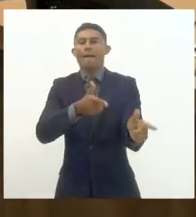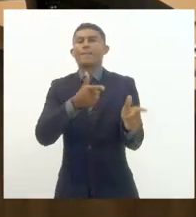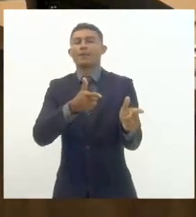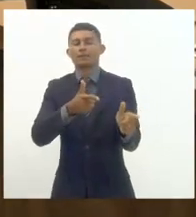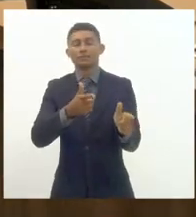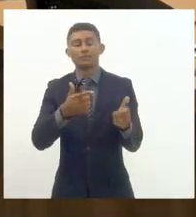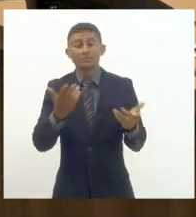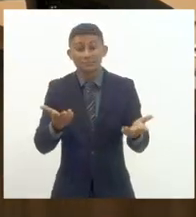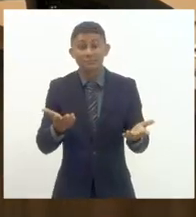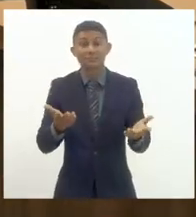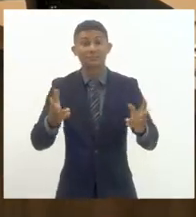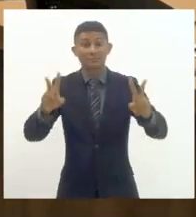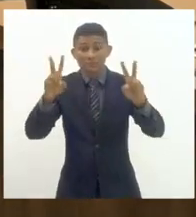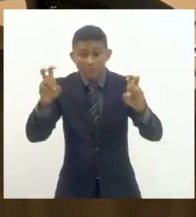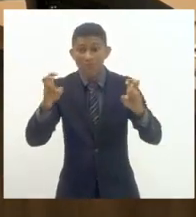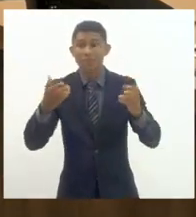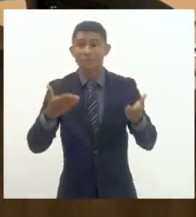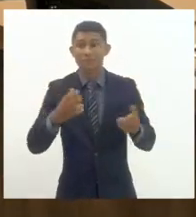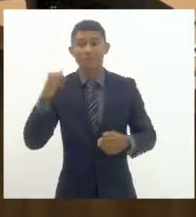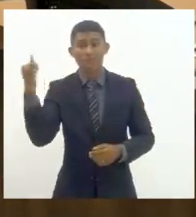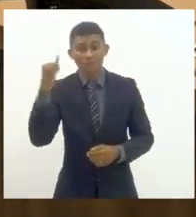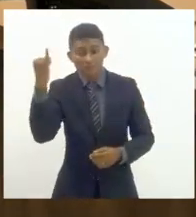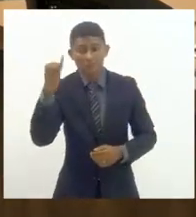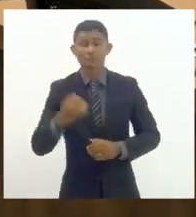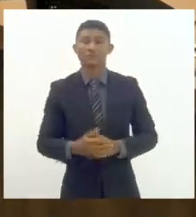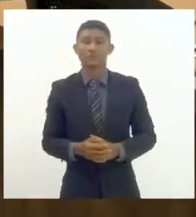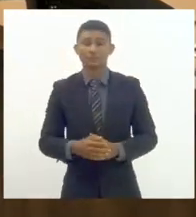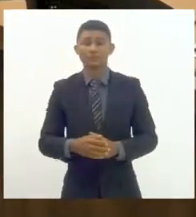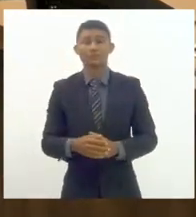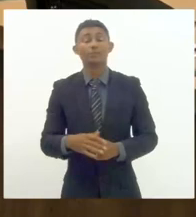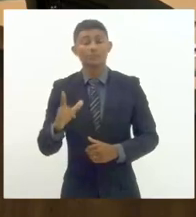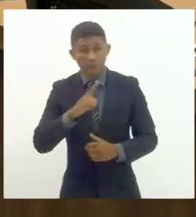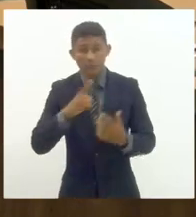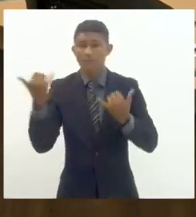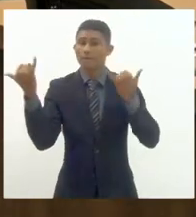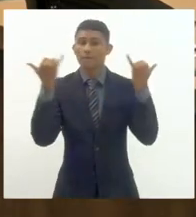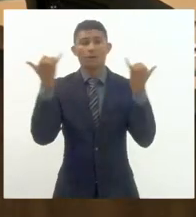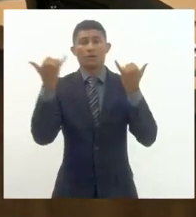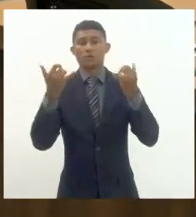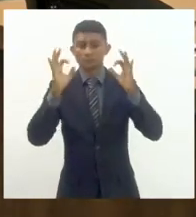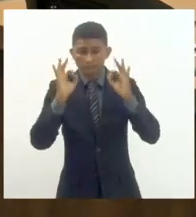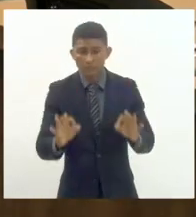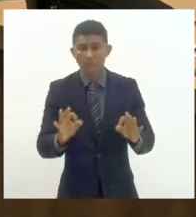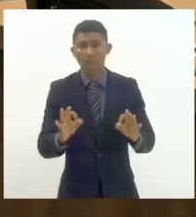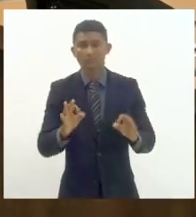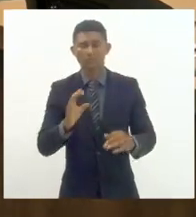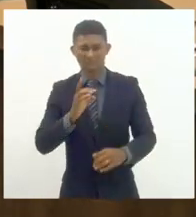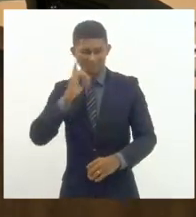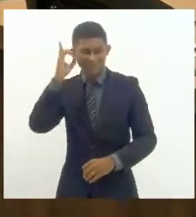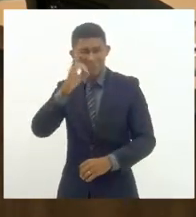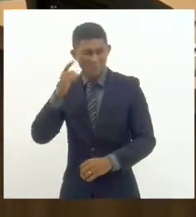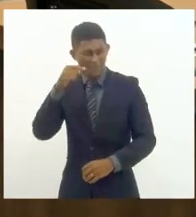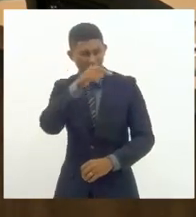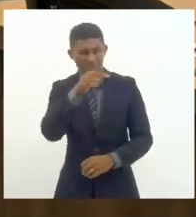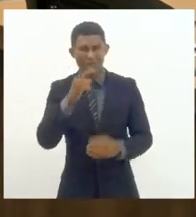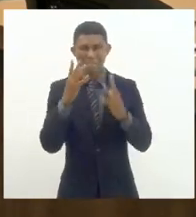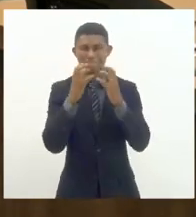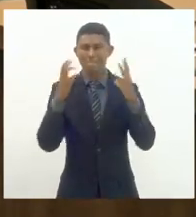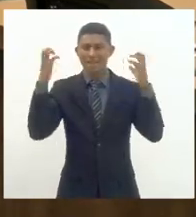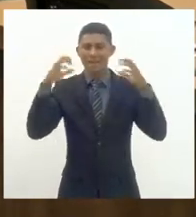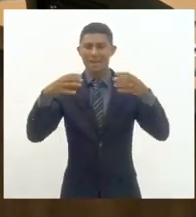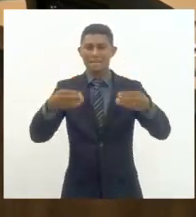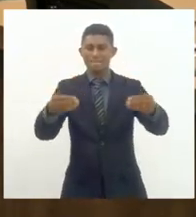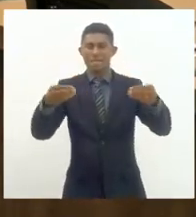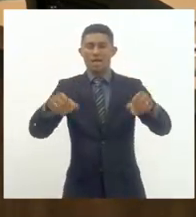que estamos tratando, deputada enfermeira Rejane. Temos dados, e ali o deputado Valentão, que quebrou a placa de Marielle,